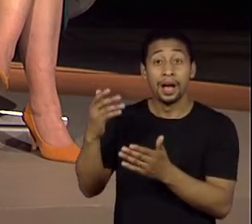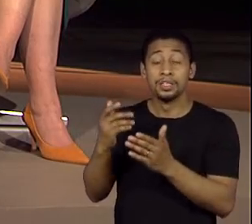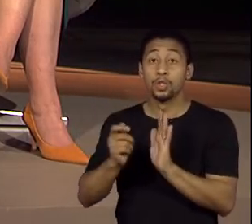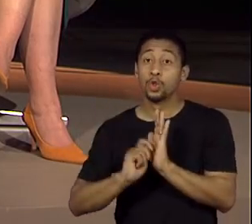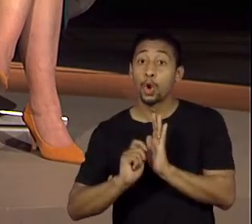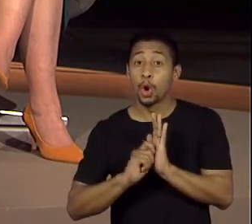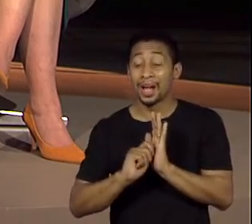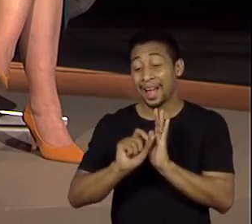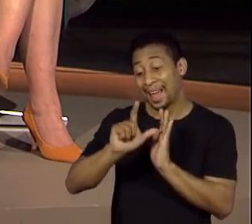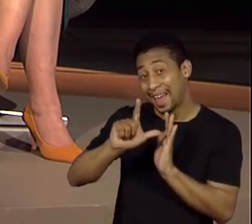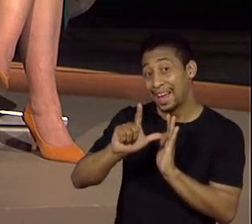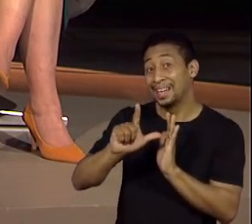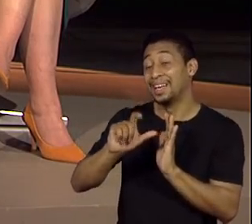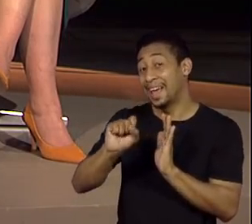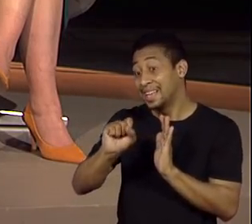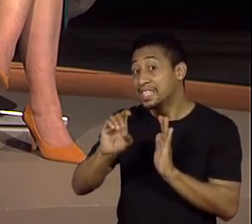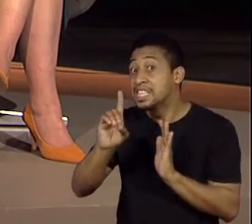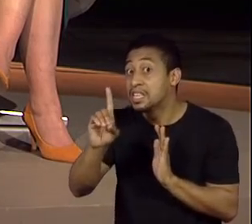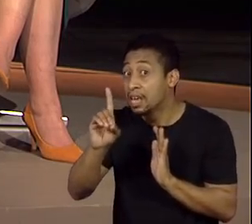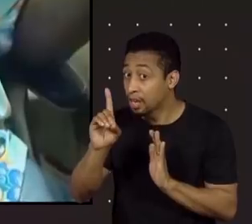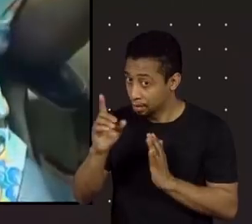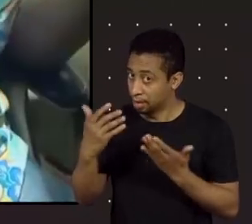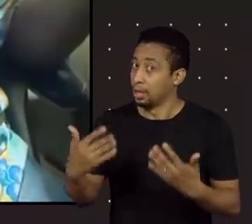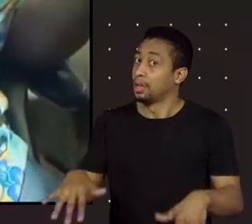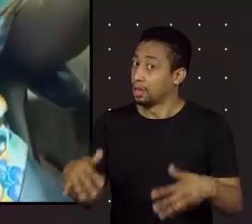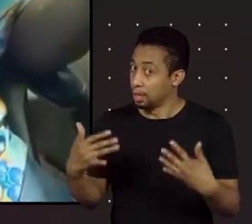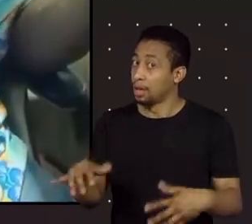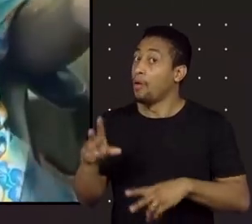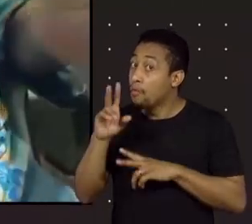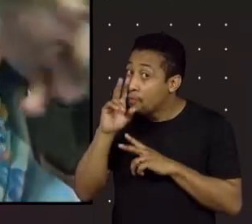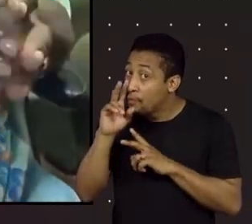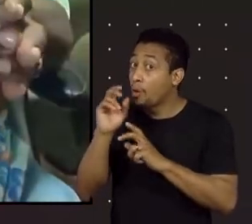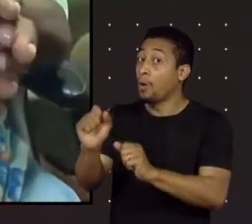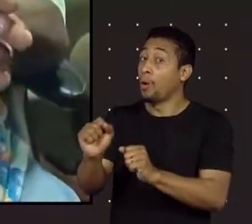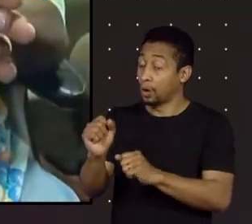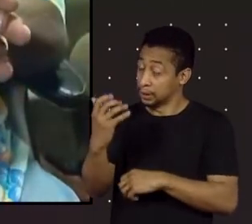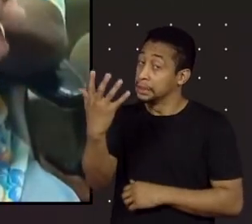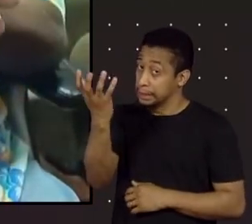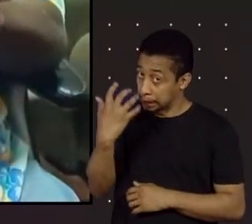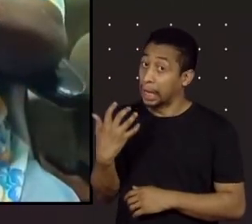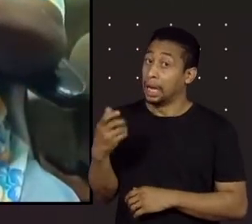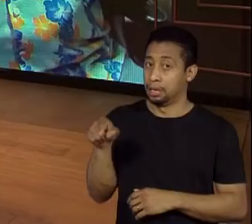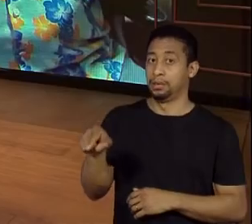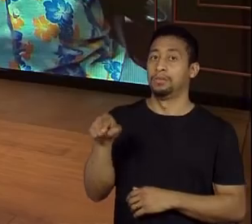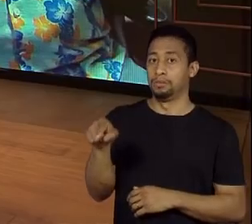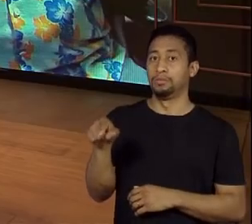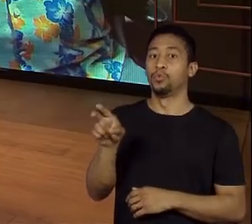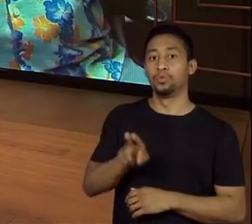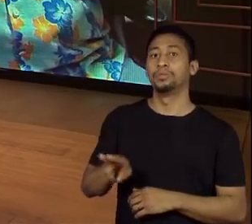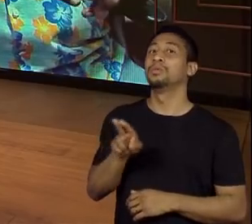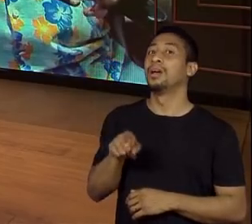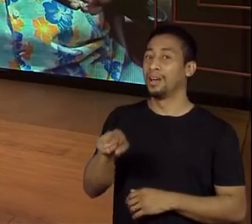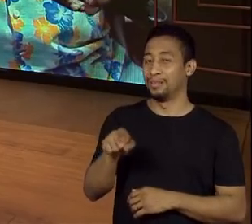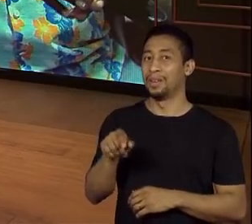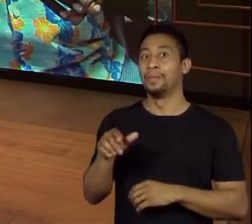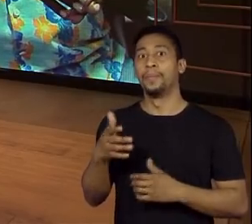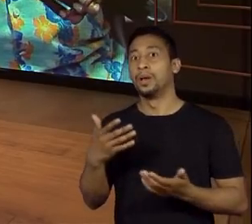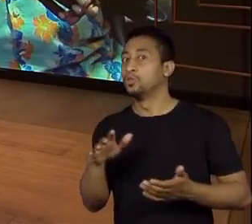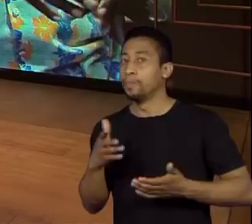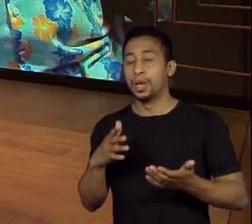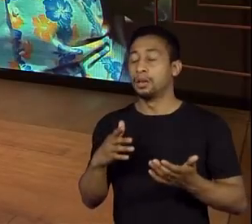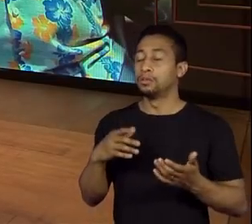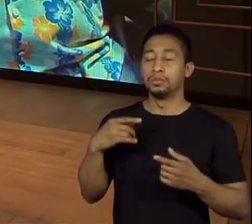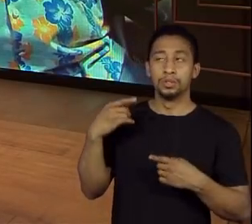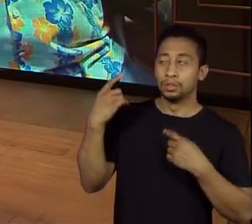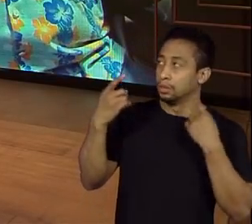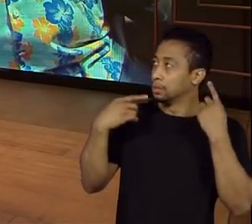caras fumam, não. Era LSD. O negócio era sério. Era uma viagem de 4, 5 dias. É. E